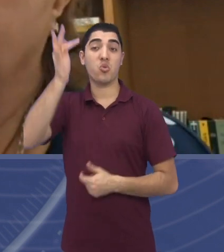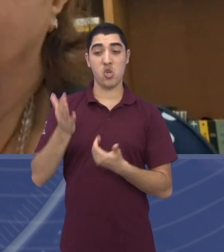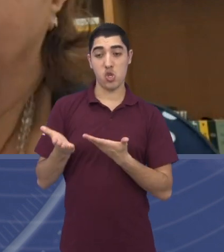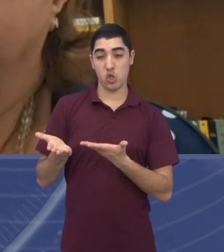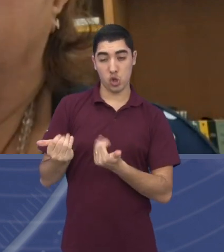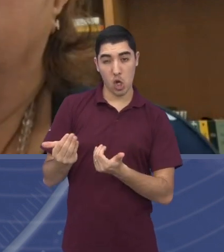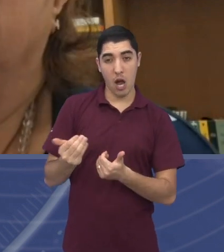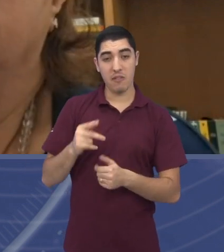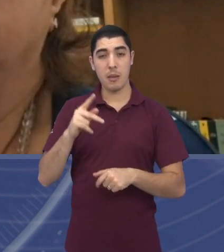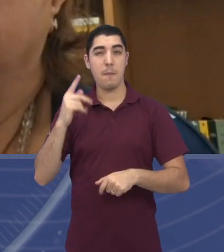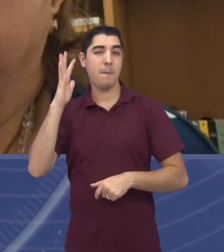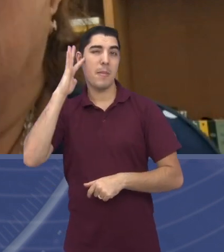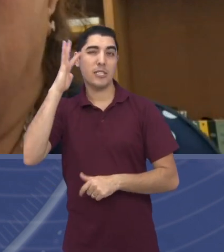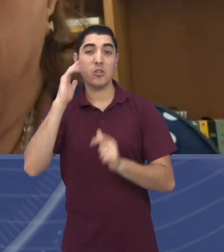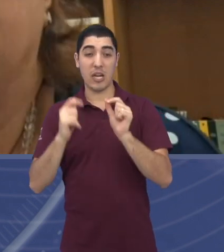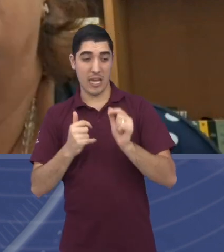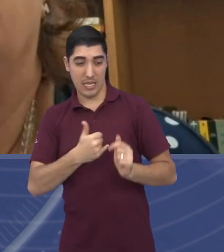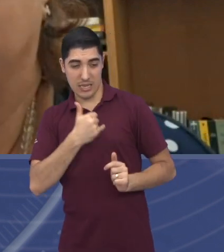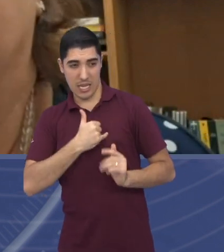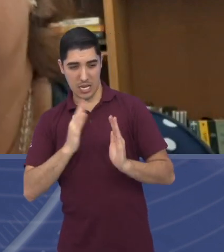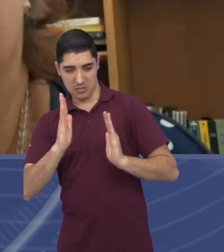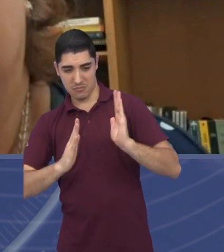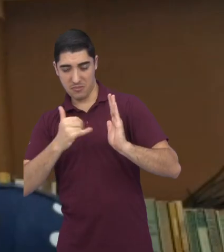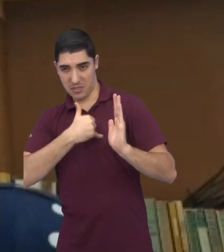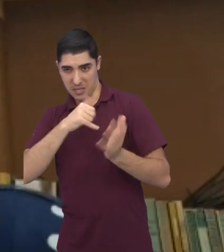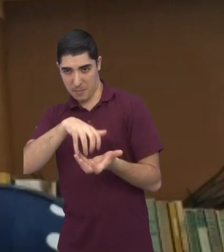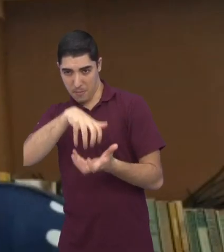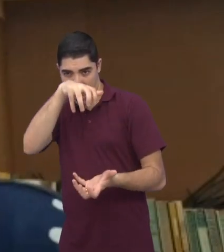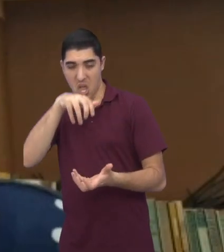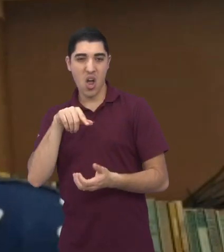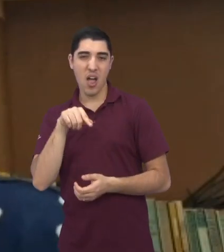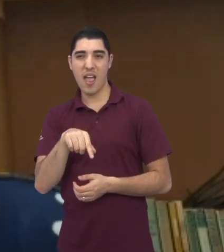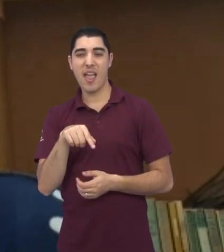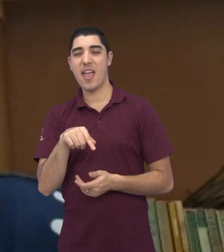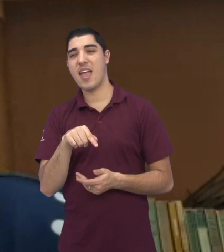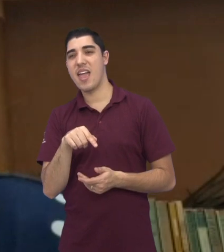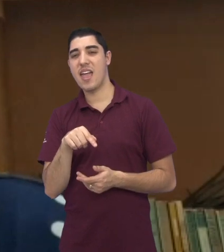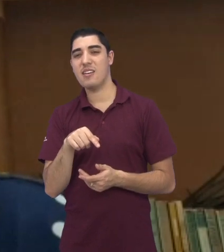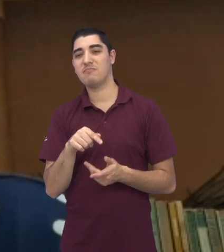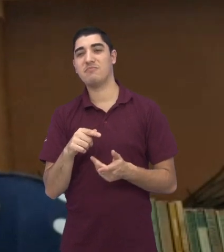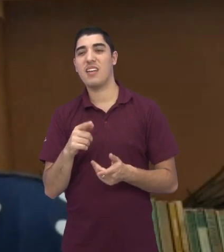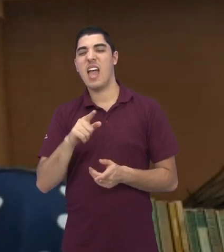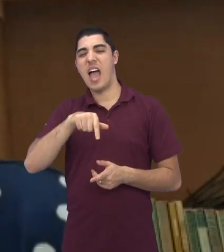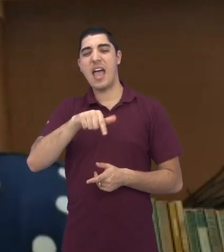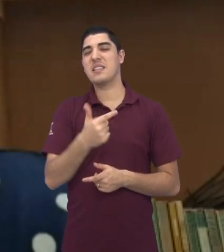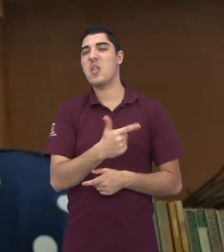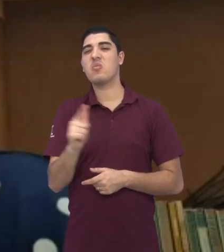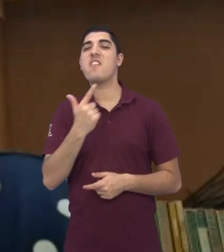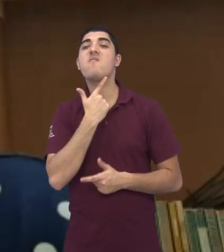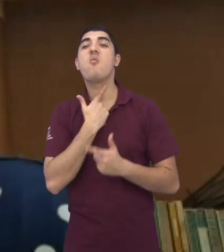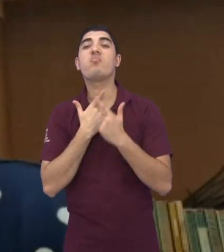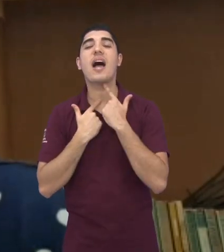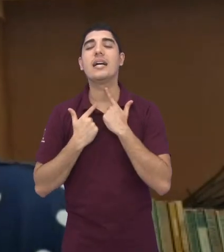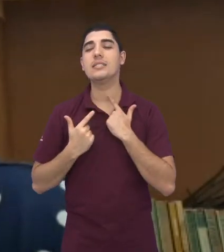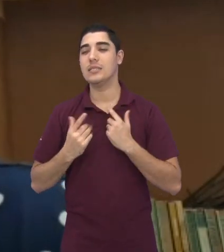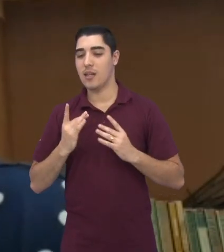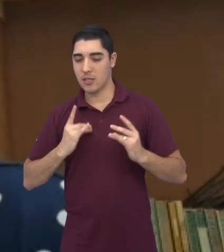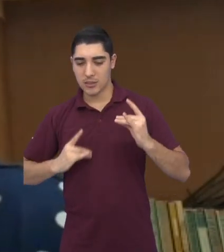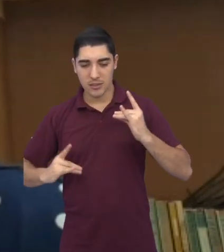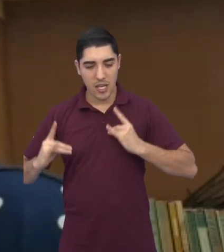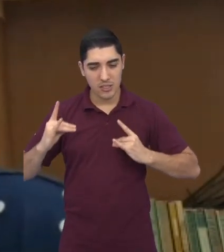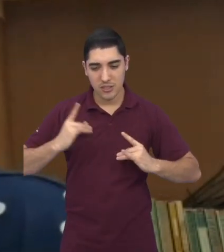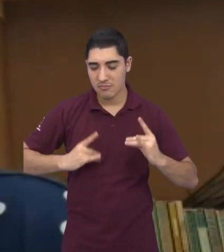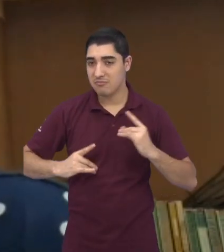juventude, como se a terceira idade, como que se ser idoso, você não tivesse, inclusive, a memória do desejo,